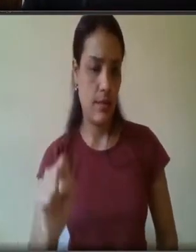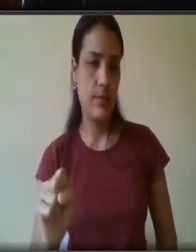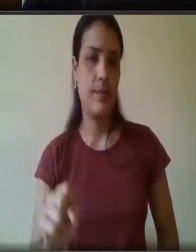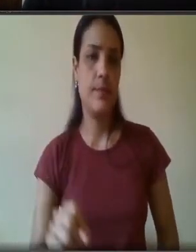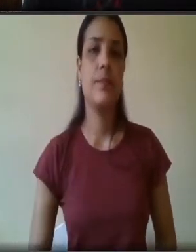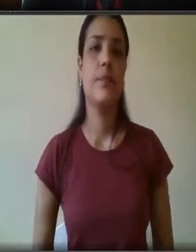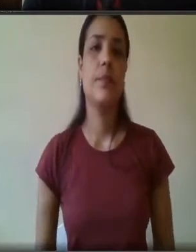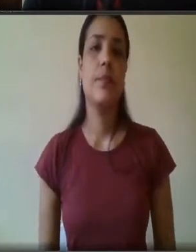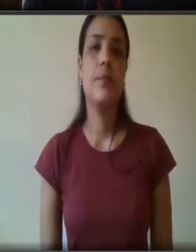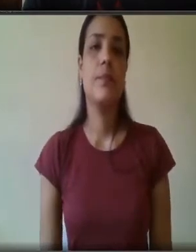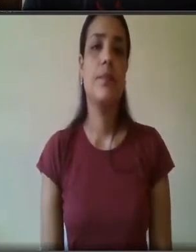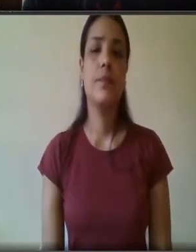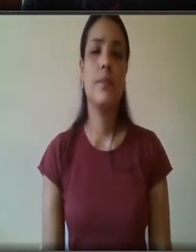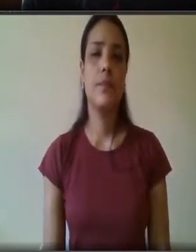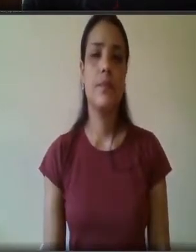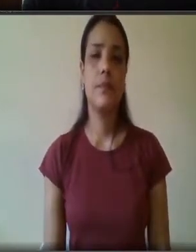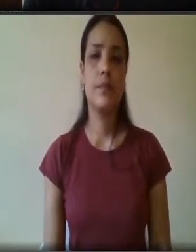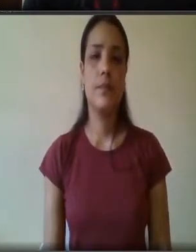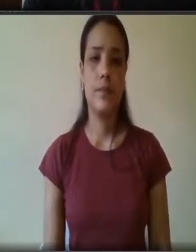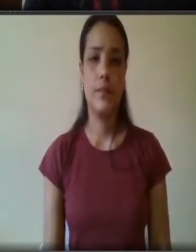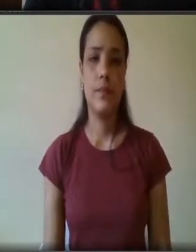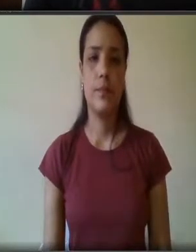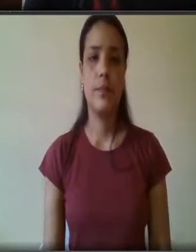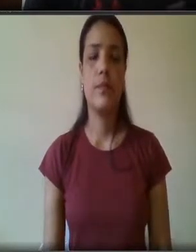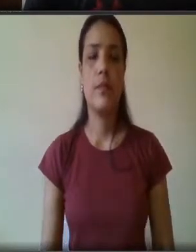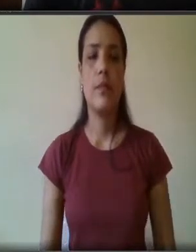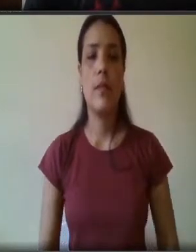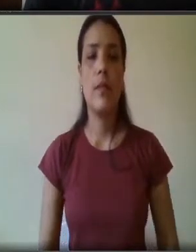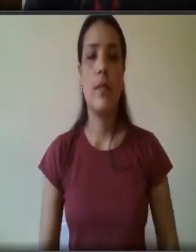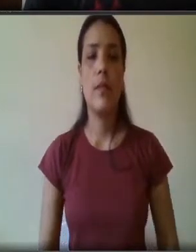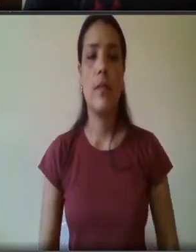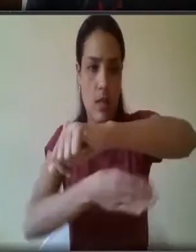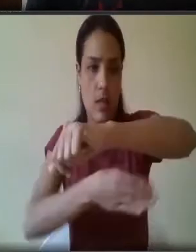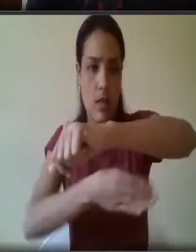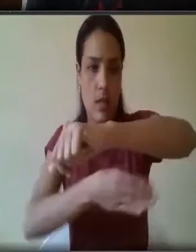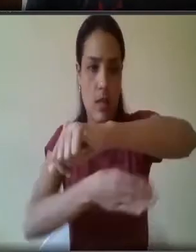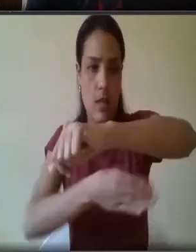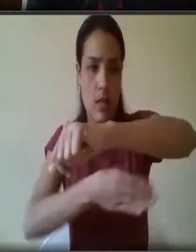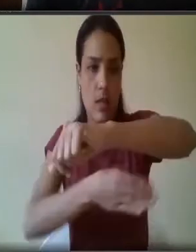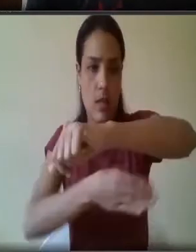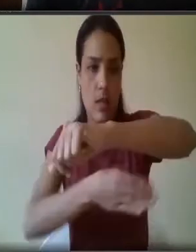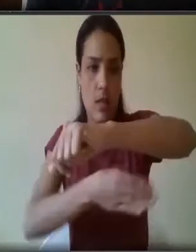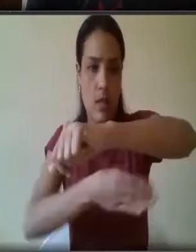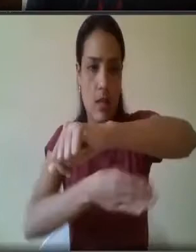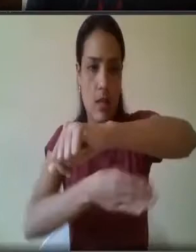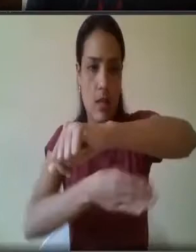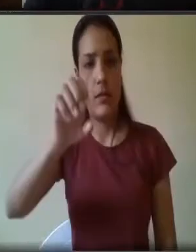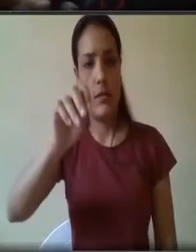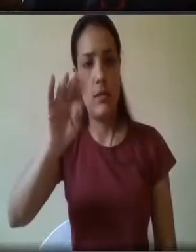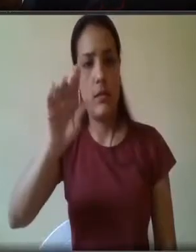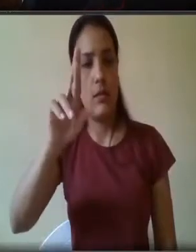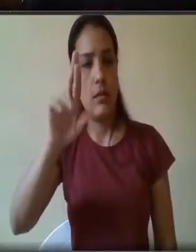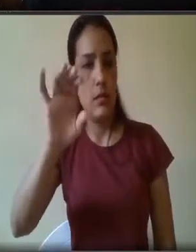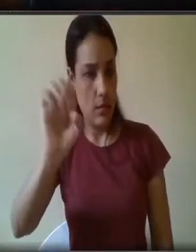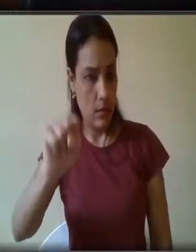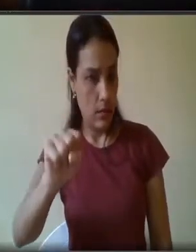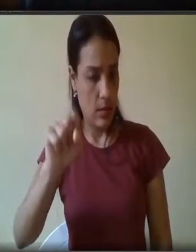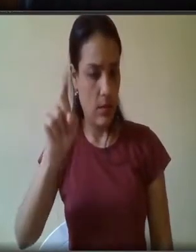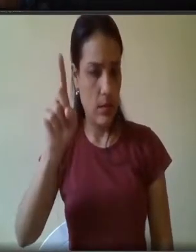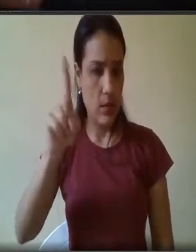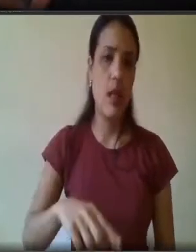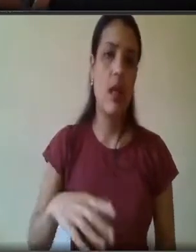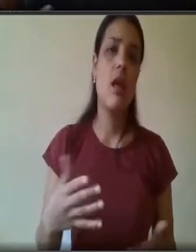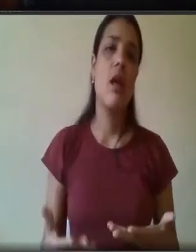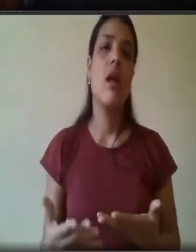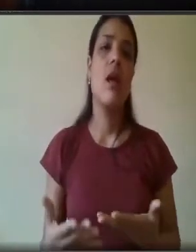né? E as bacias sedimentares, aqui eu coloquei grandes e algumas pequenas, e dobramento